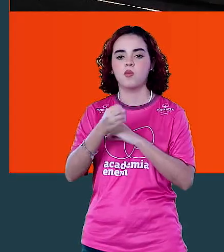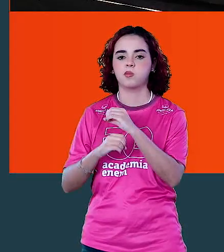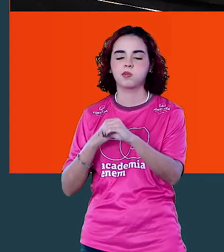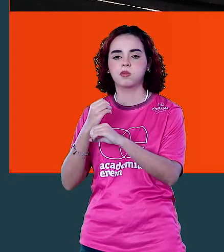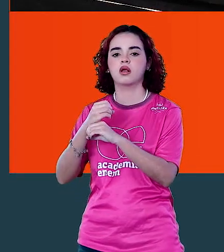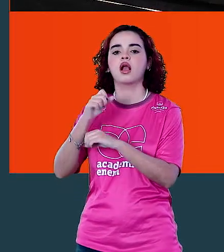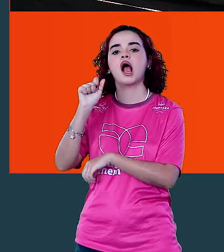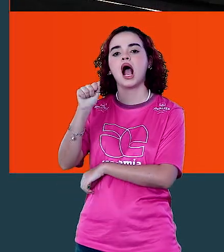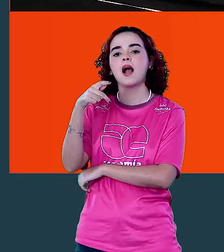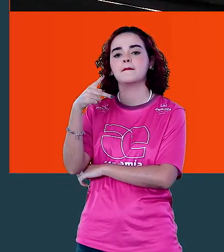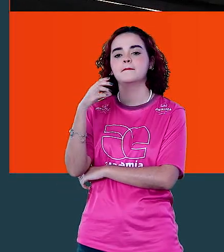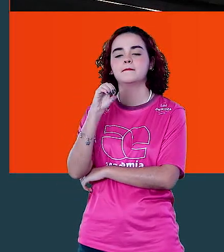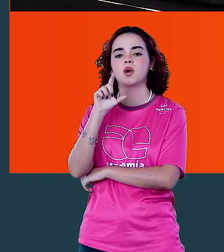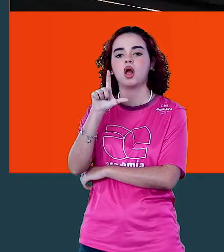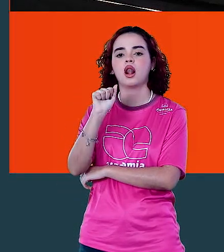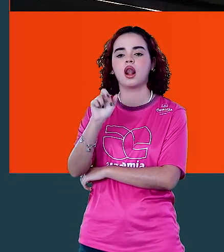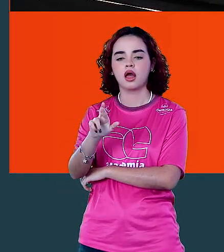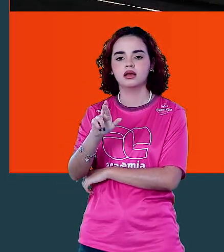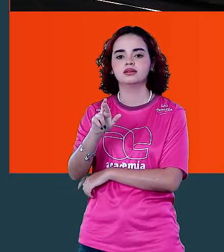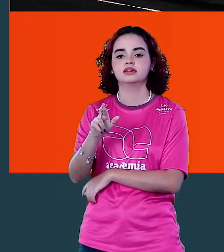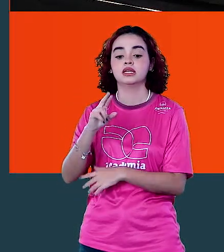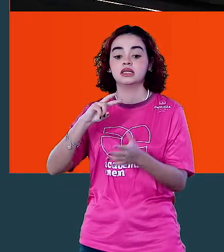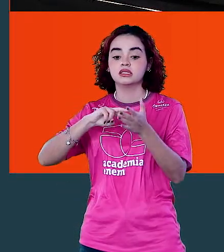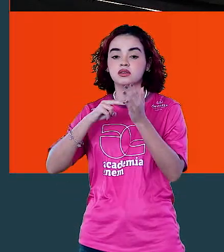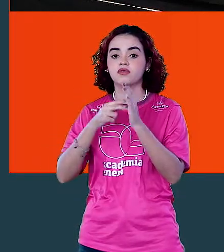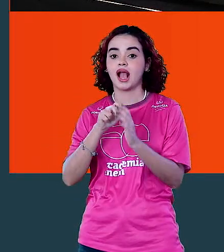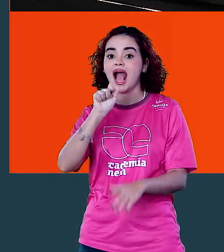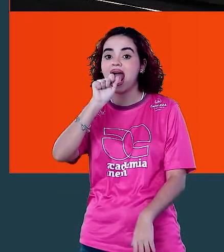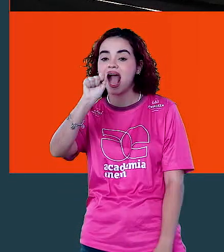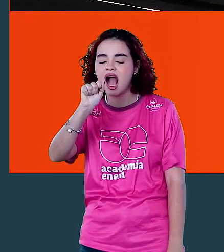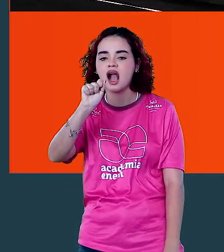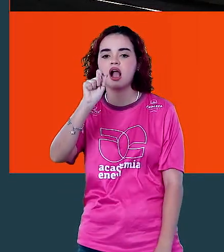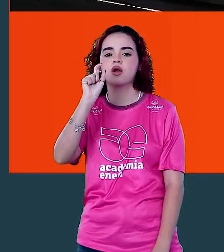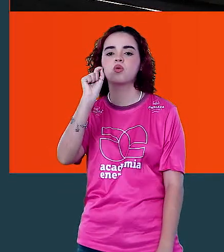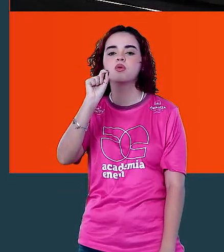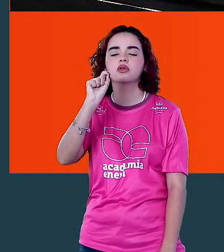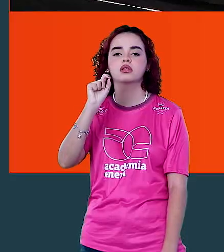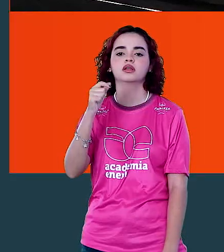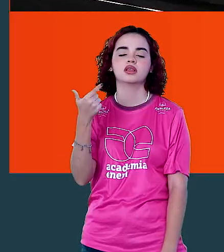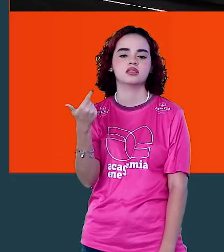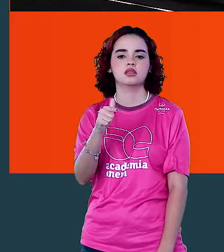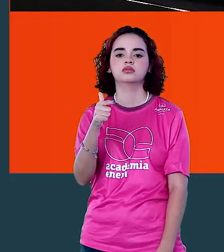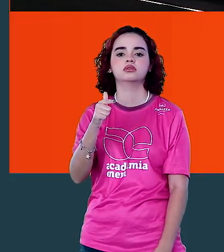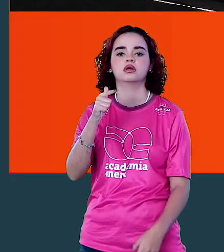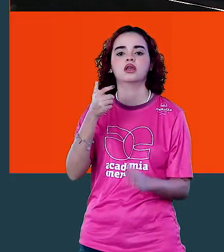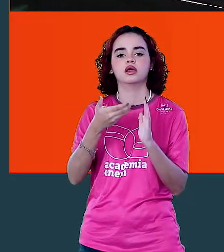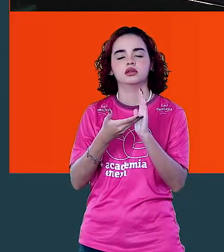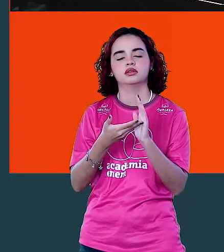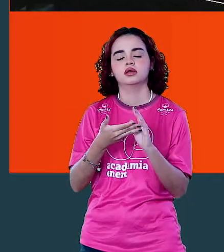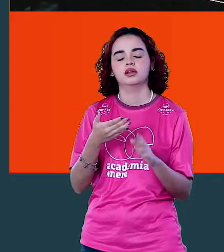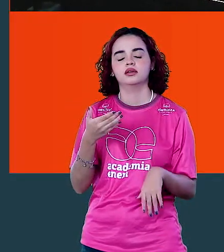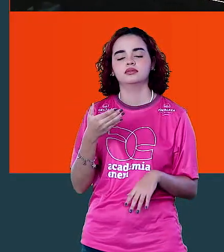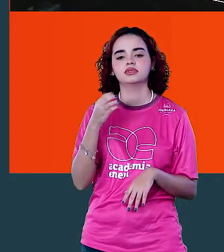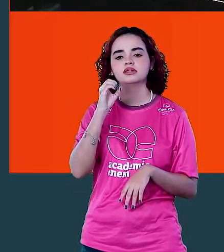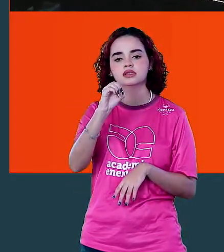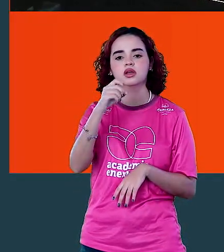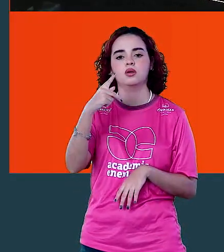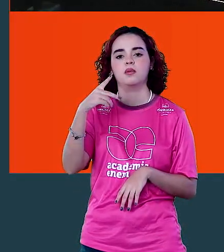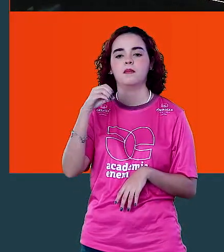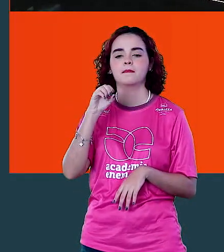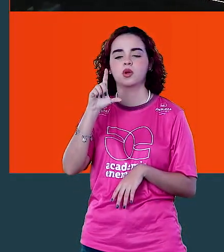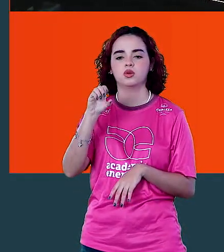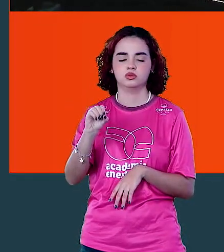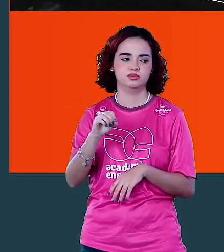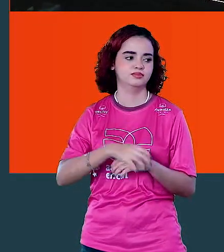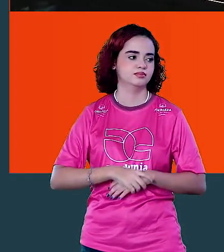na frente indica negação, né? Apolar, sem polos, né? Beleza, mas o que é que define isso, Ed? Vou te dar um exemplo.